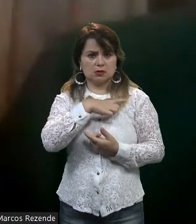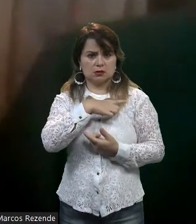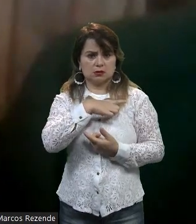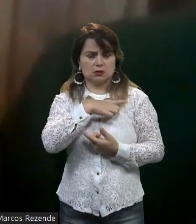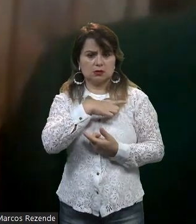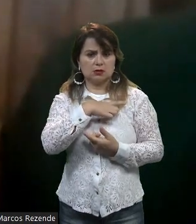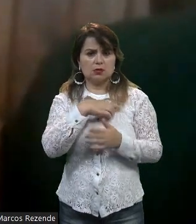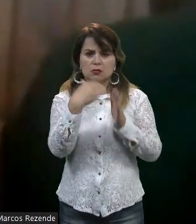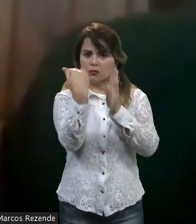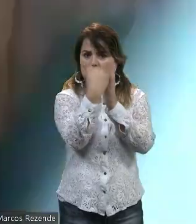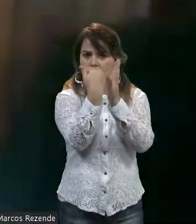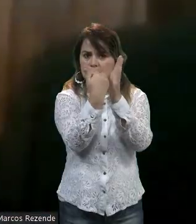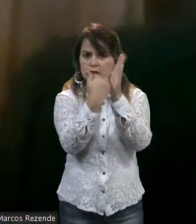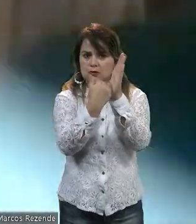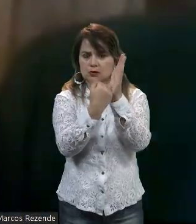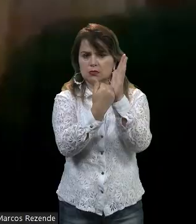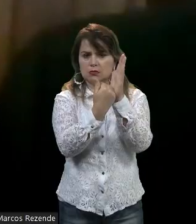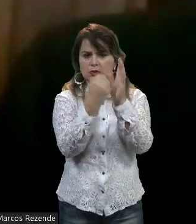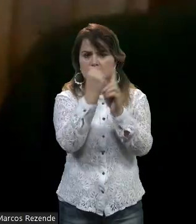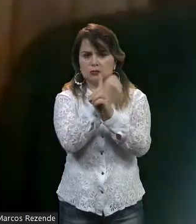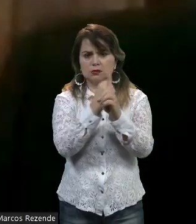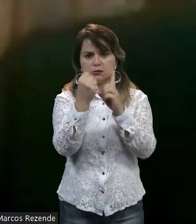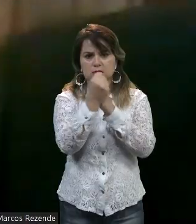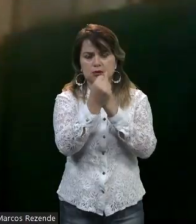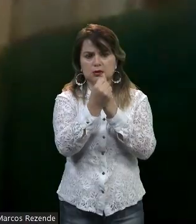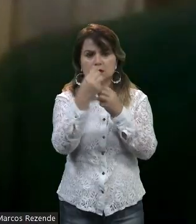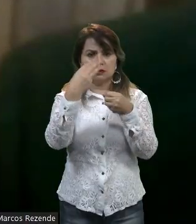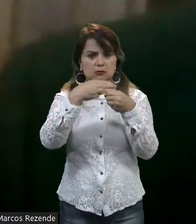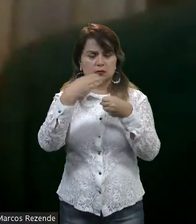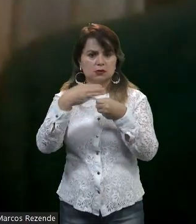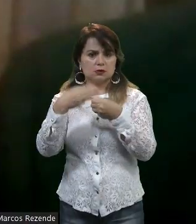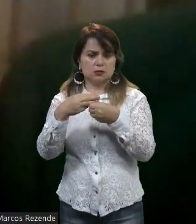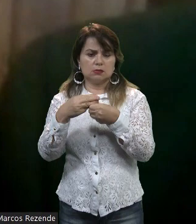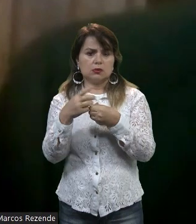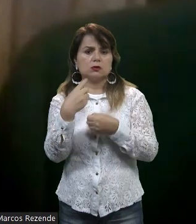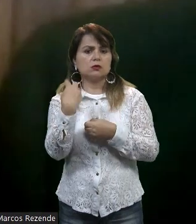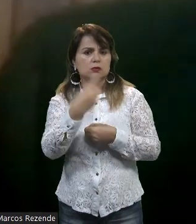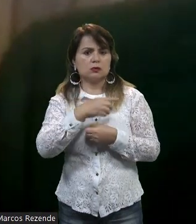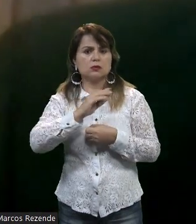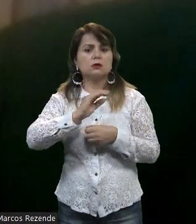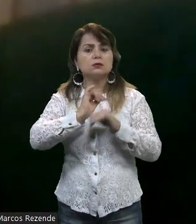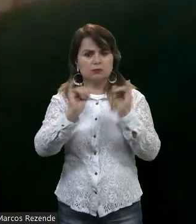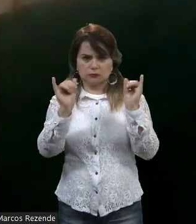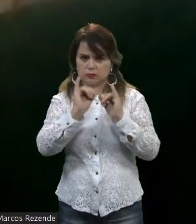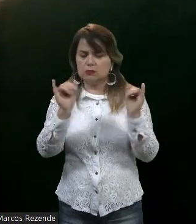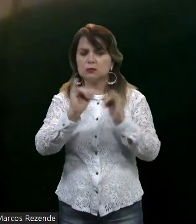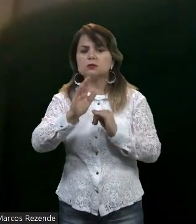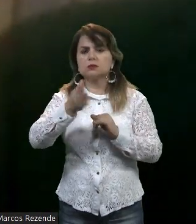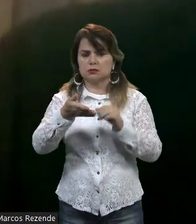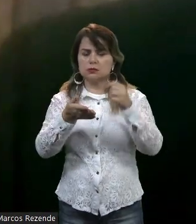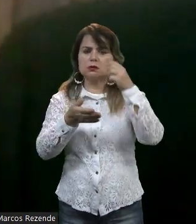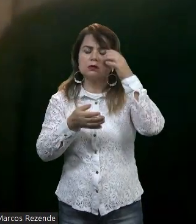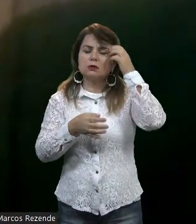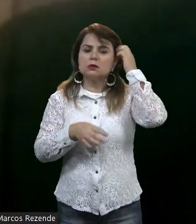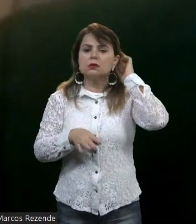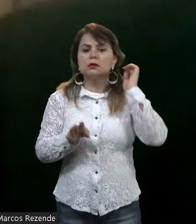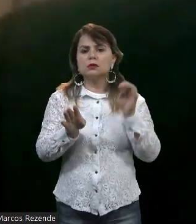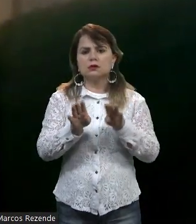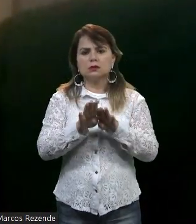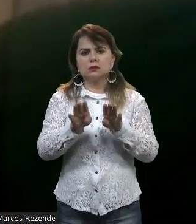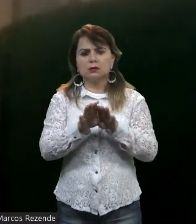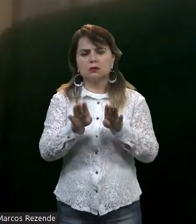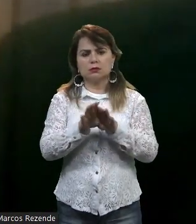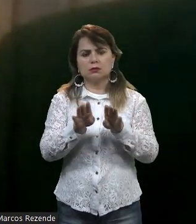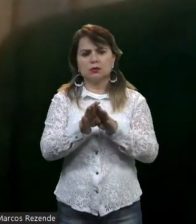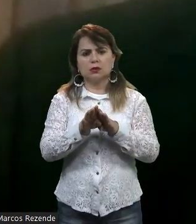de programas sociais que são mantidos no município, que nós já informamos, e informa ainda que a